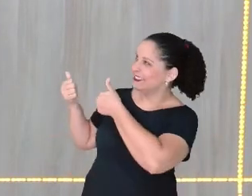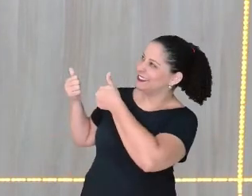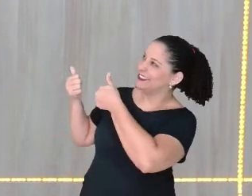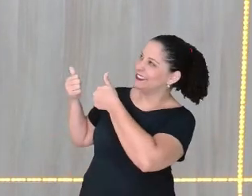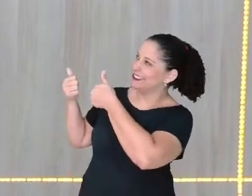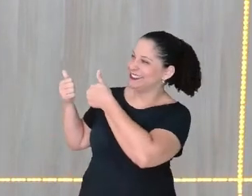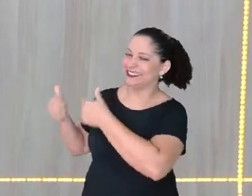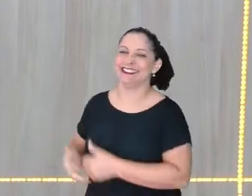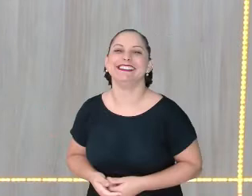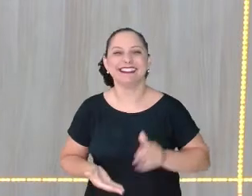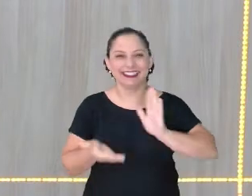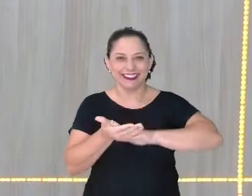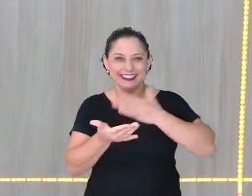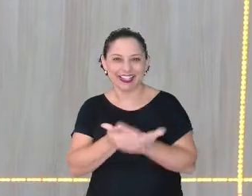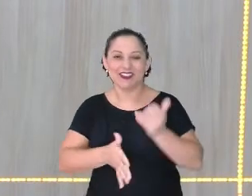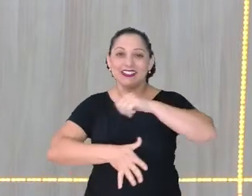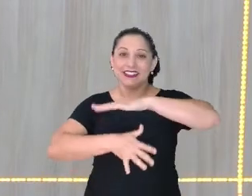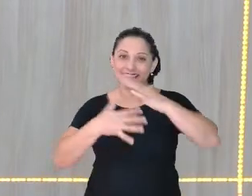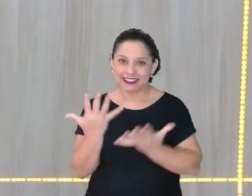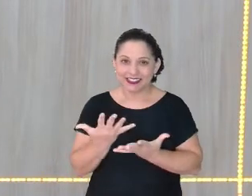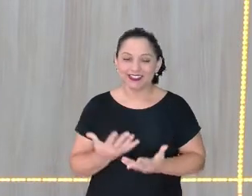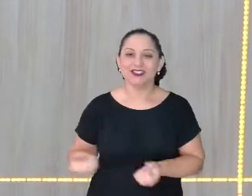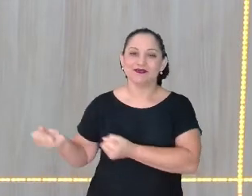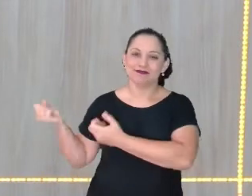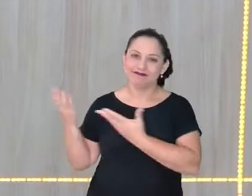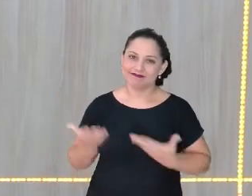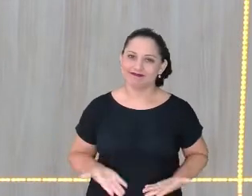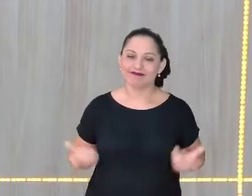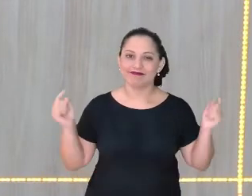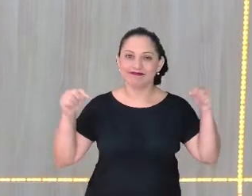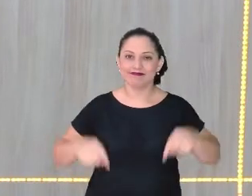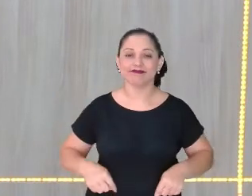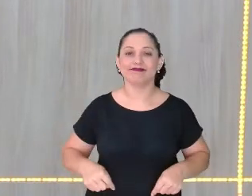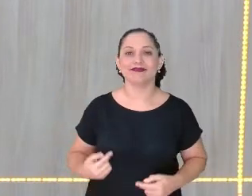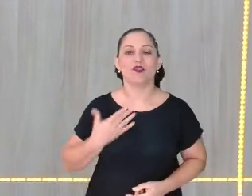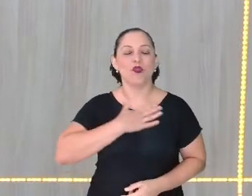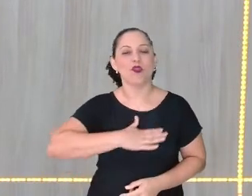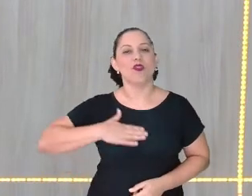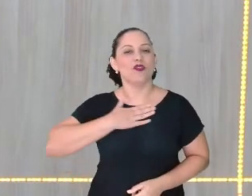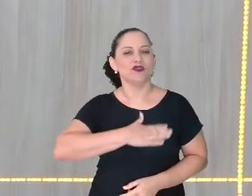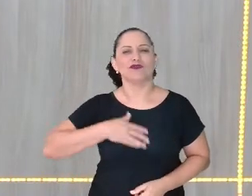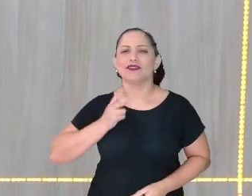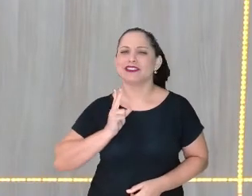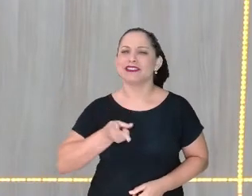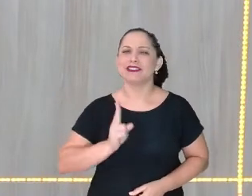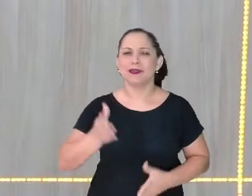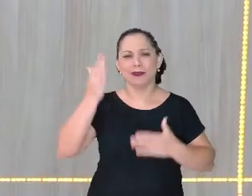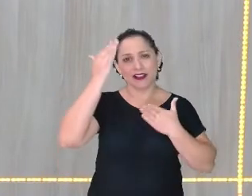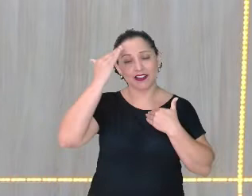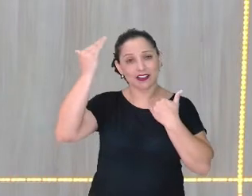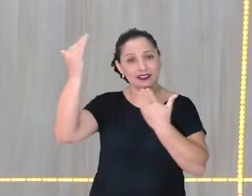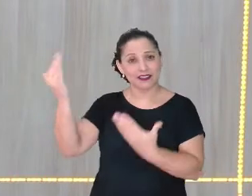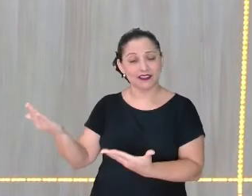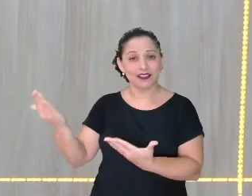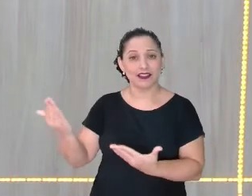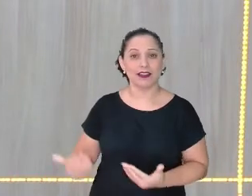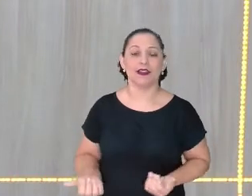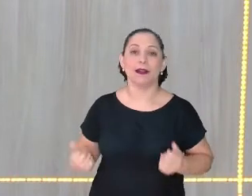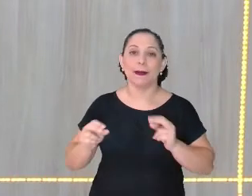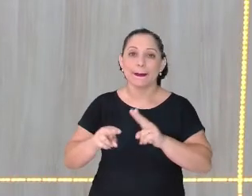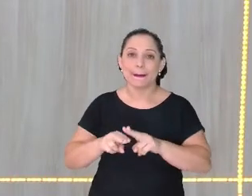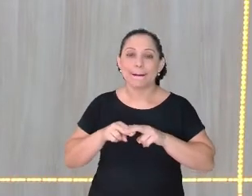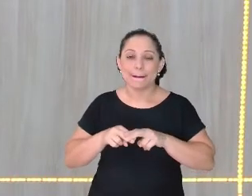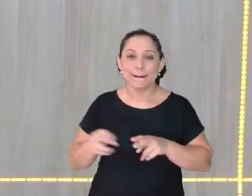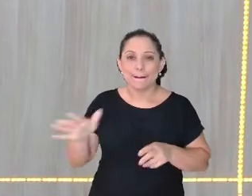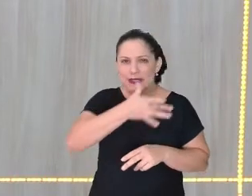bem? Nossa intérprete de Libras, sejam bem-vindas. Pessoal, mais uma vez eu gosto sempre de falar também, de agradecer, gente, o pessoal da